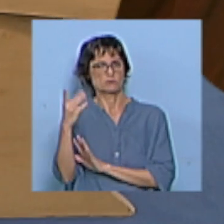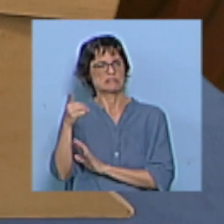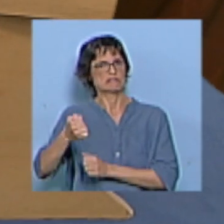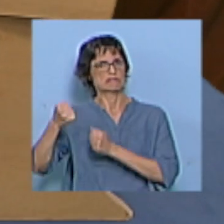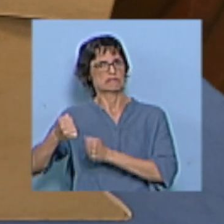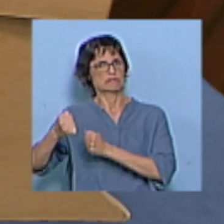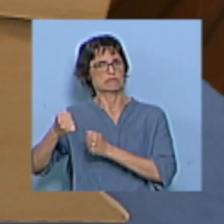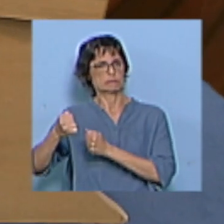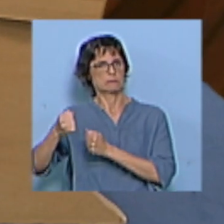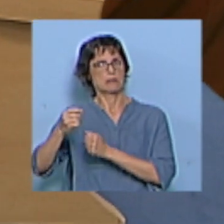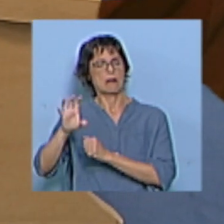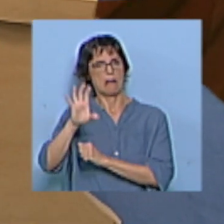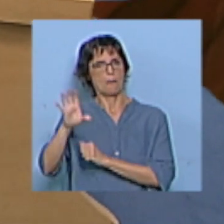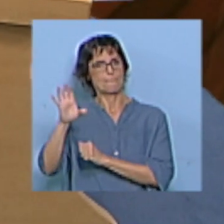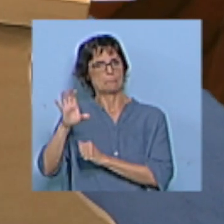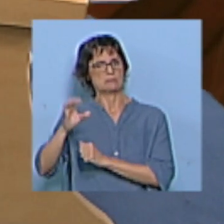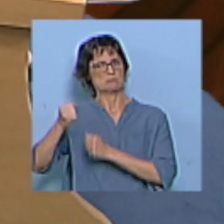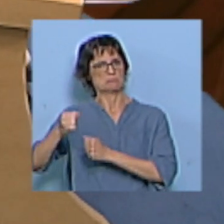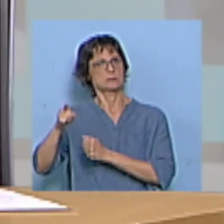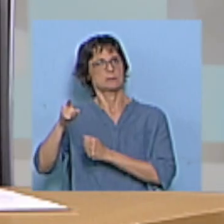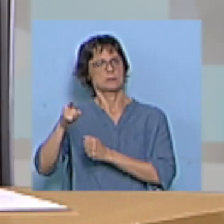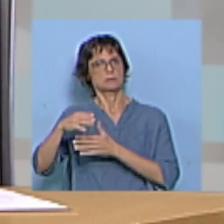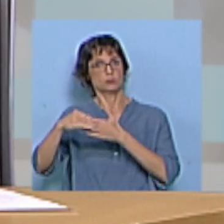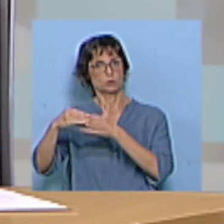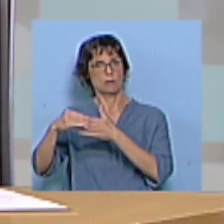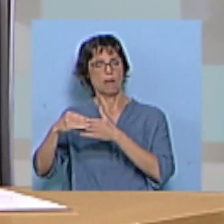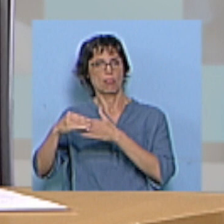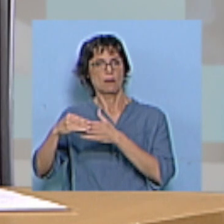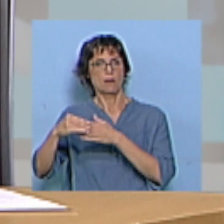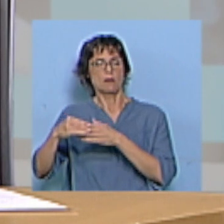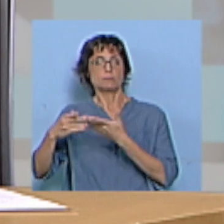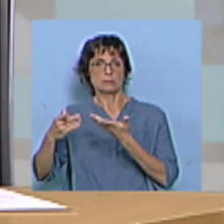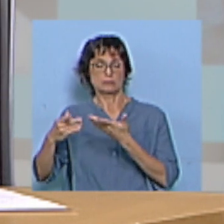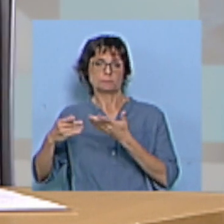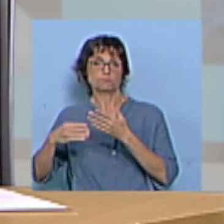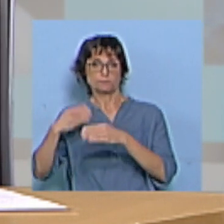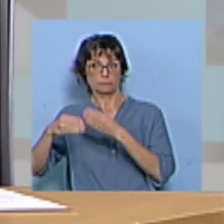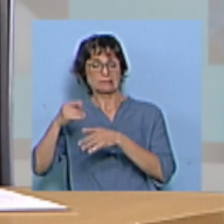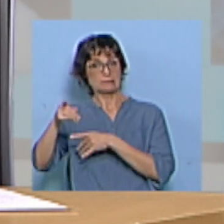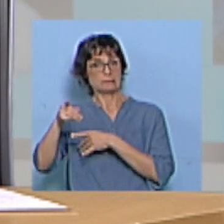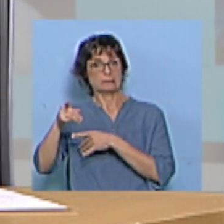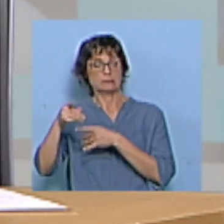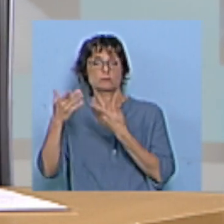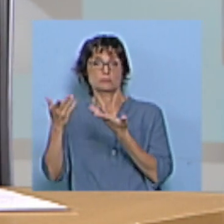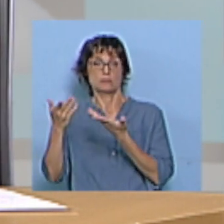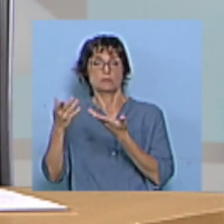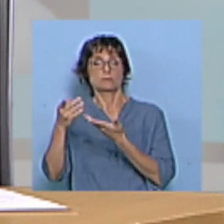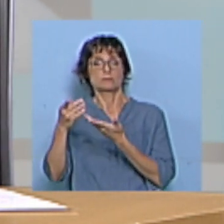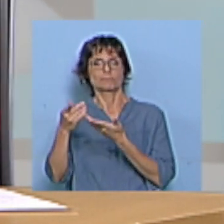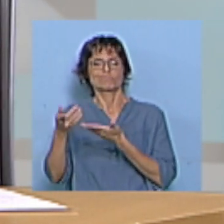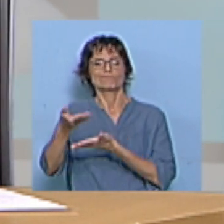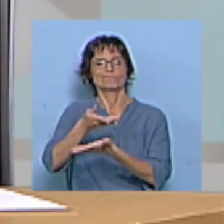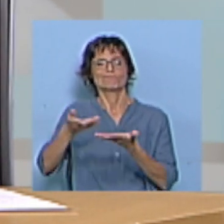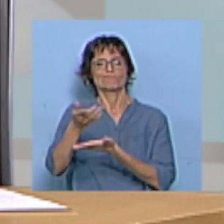Os países frugais, liderados pela Holanda, que de facto nunca têm assim umas relações muito